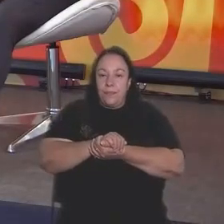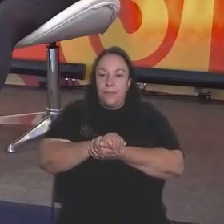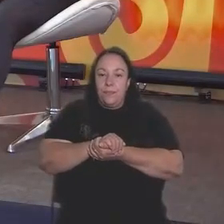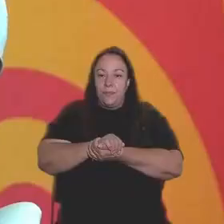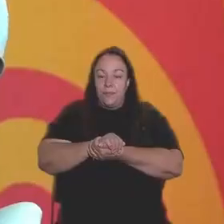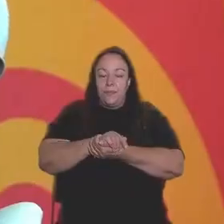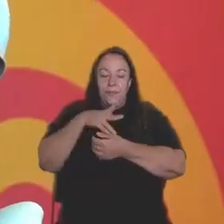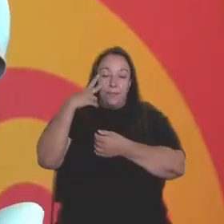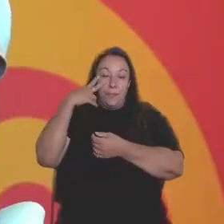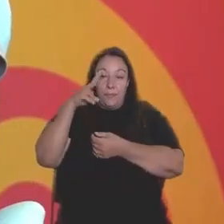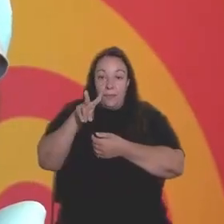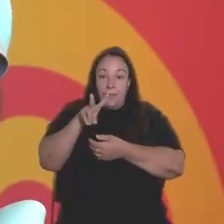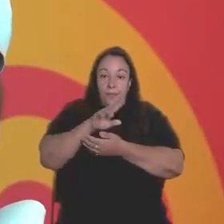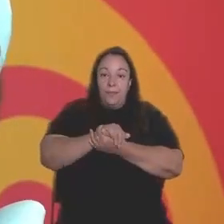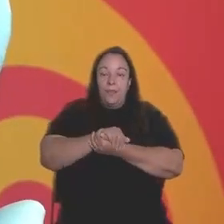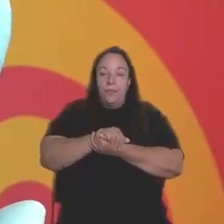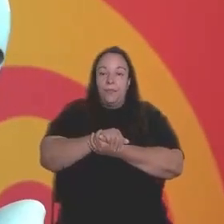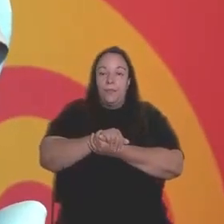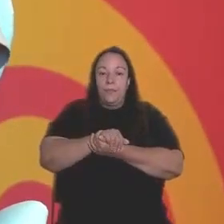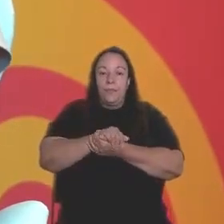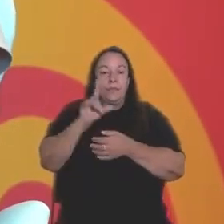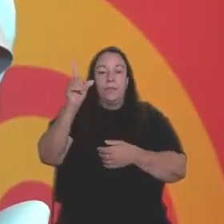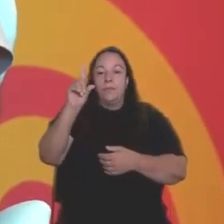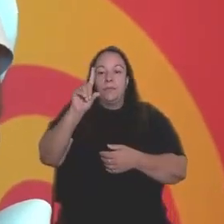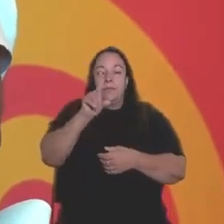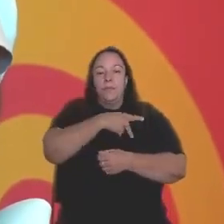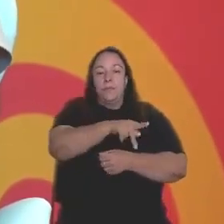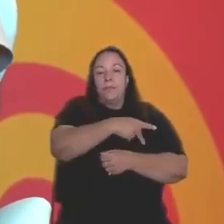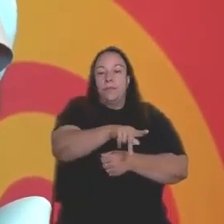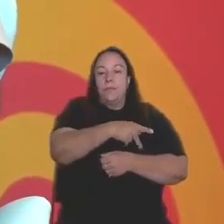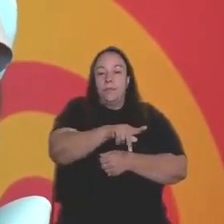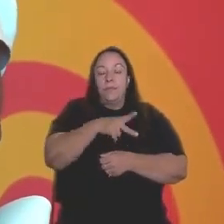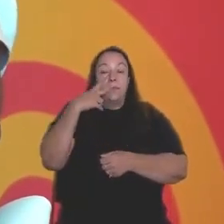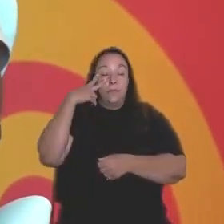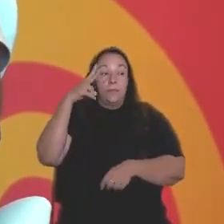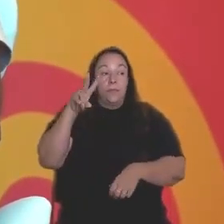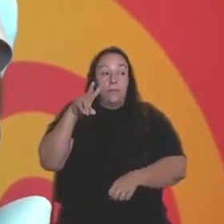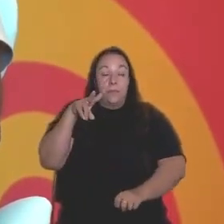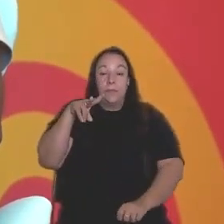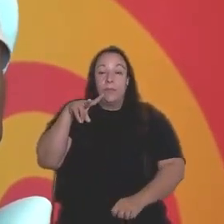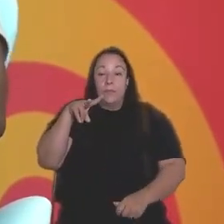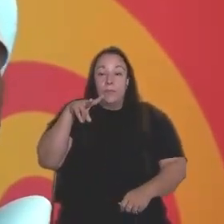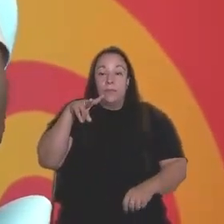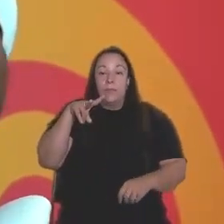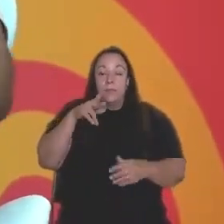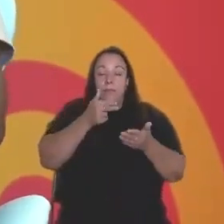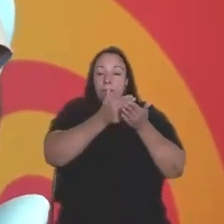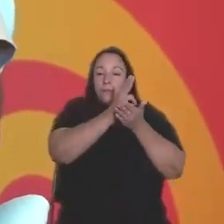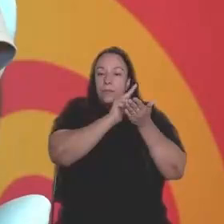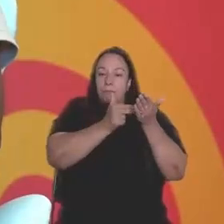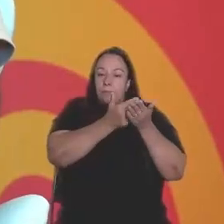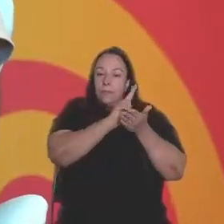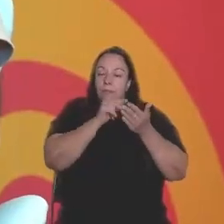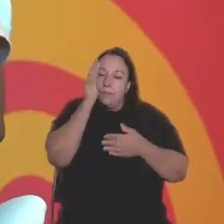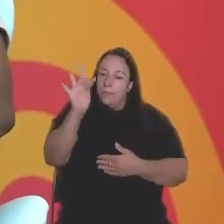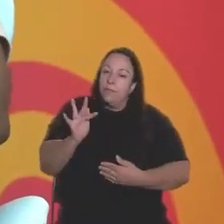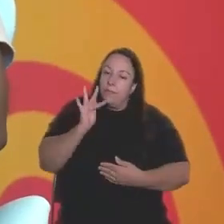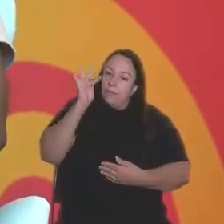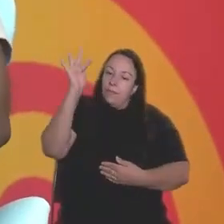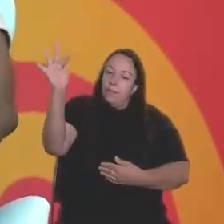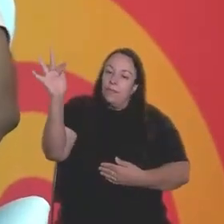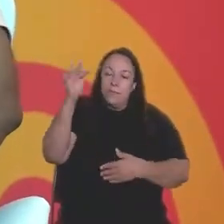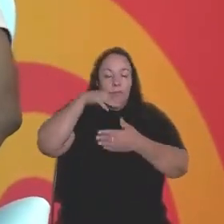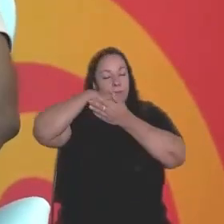Que a gente olhe não só para esse projeto, mas que a gente olhe para esse desenho de futuro